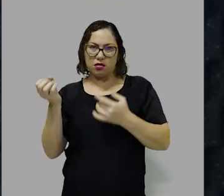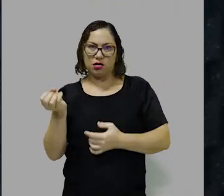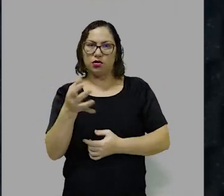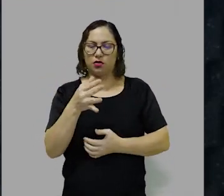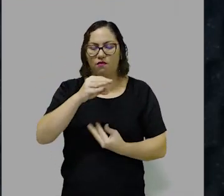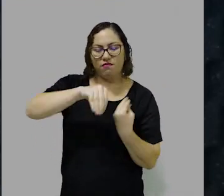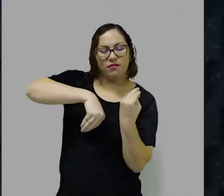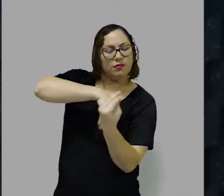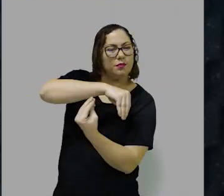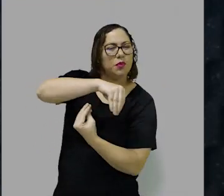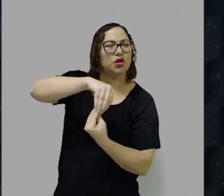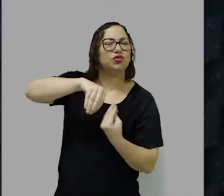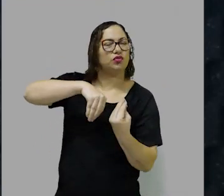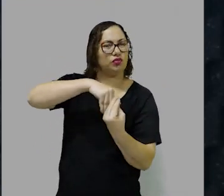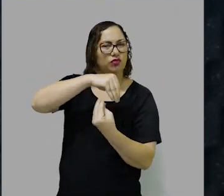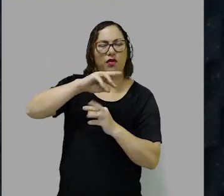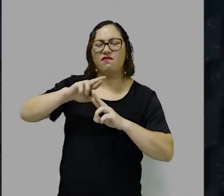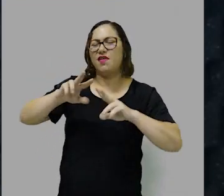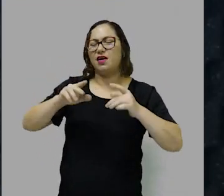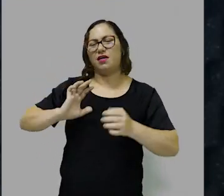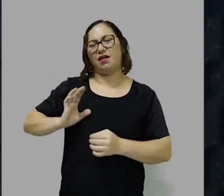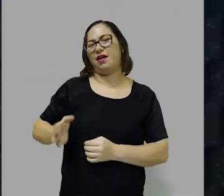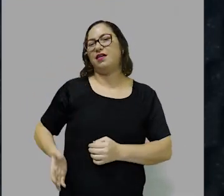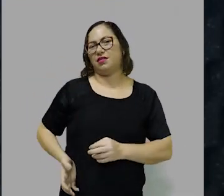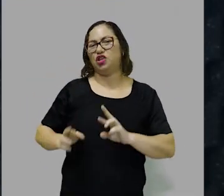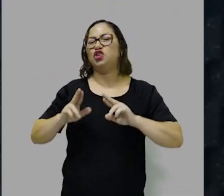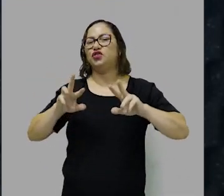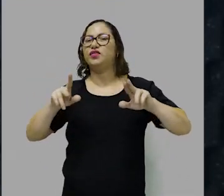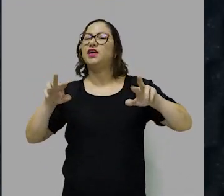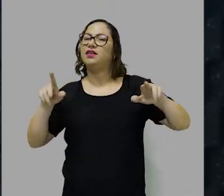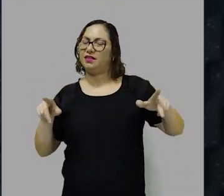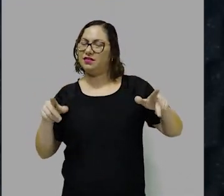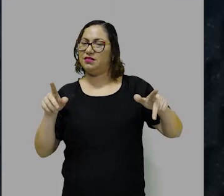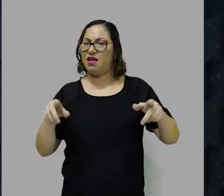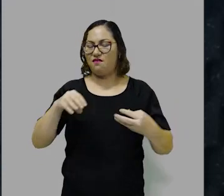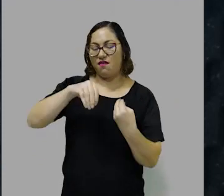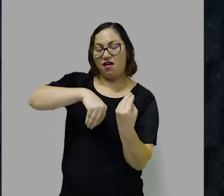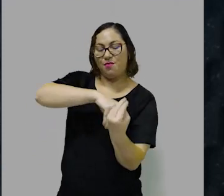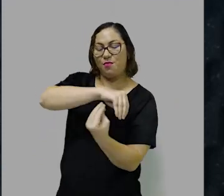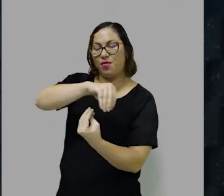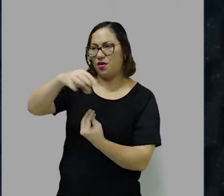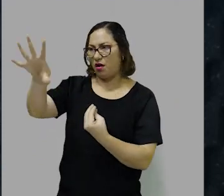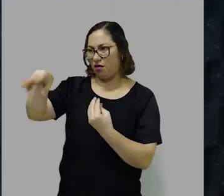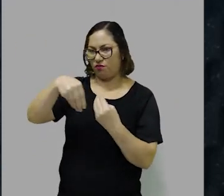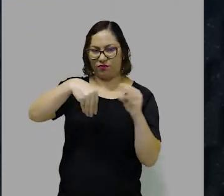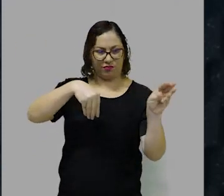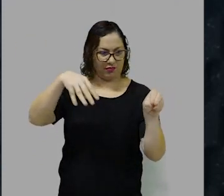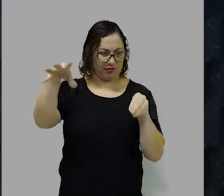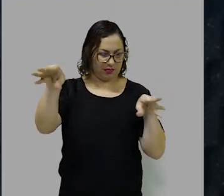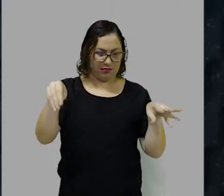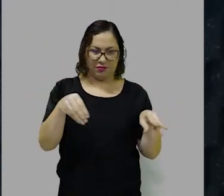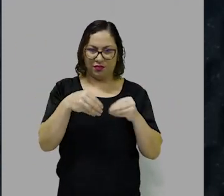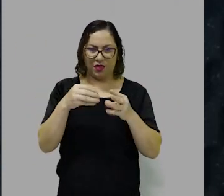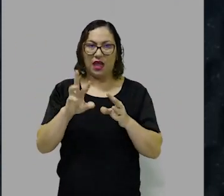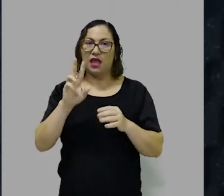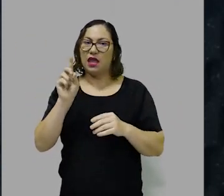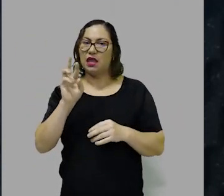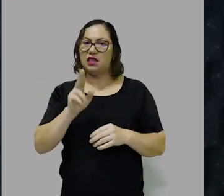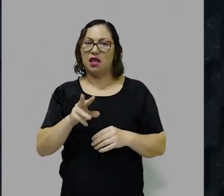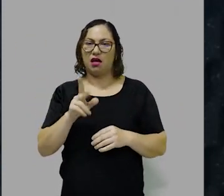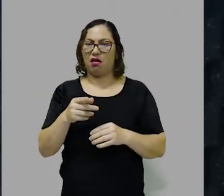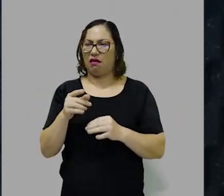pega uma mistura de várias características diferentes. Né? Ela vai misturando elementos que não sejam vulgares, que